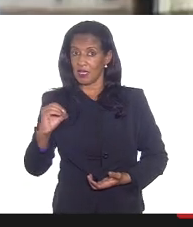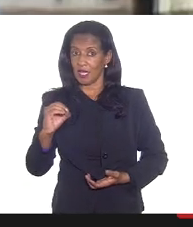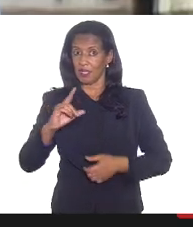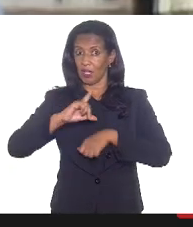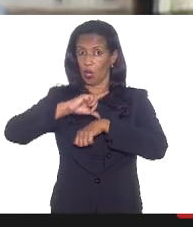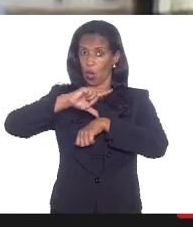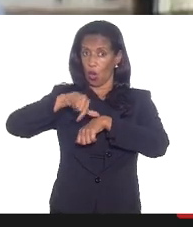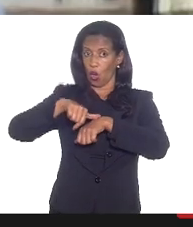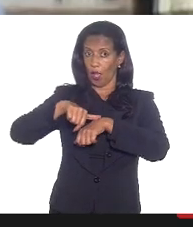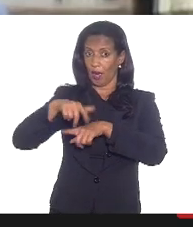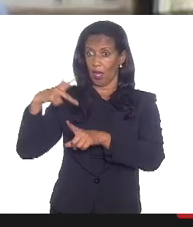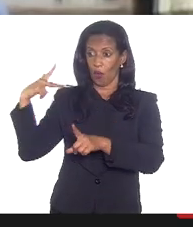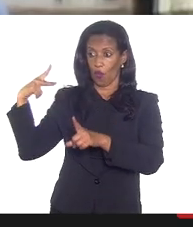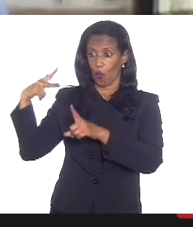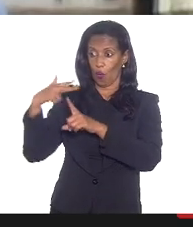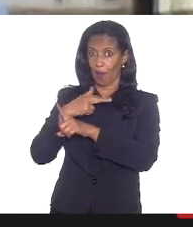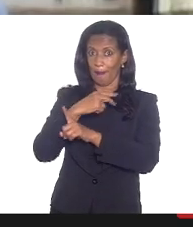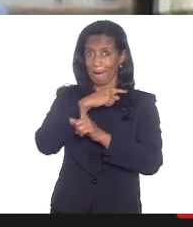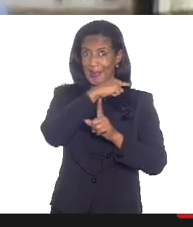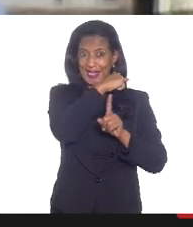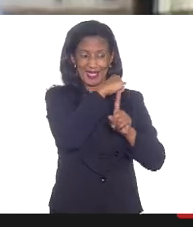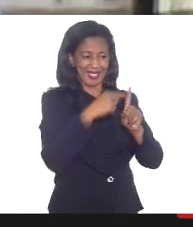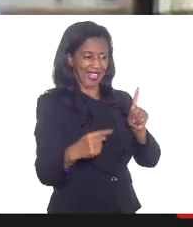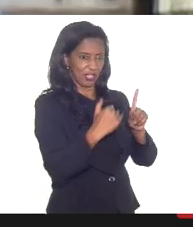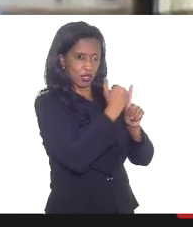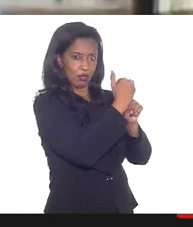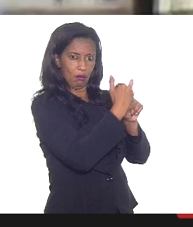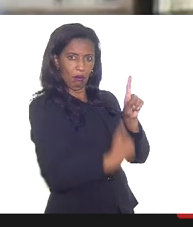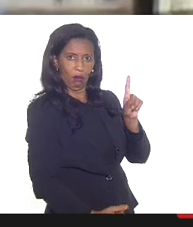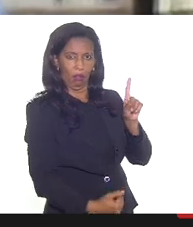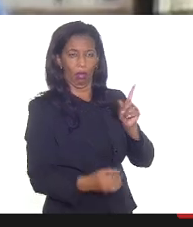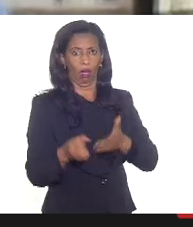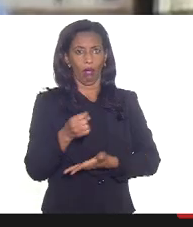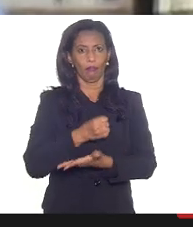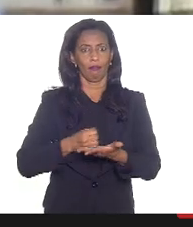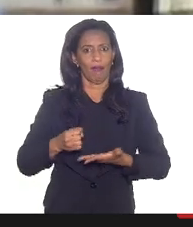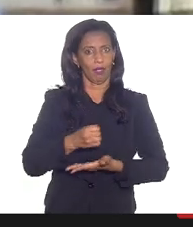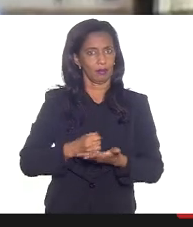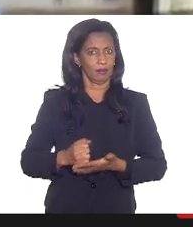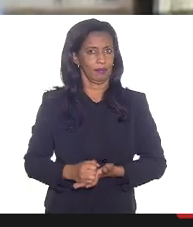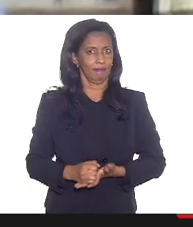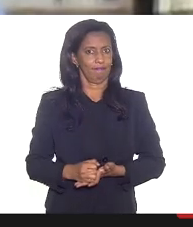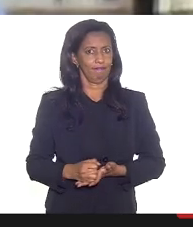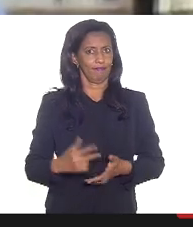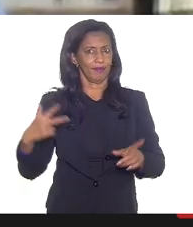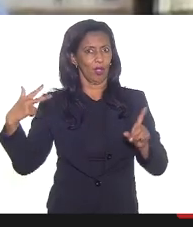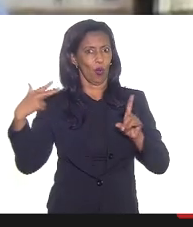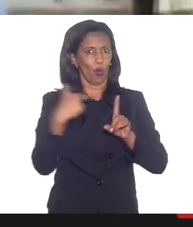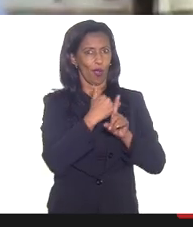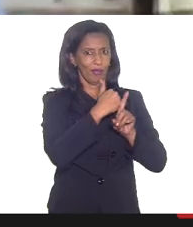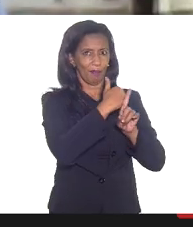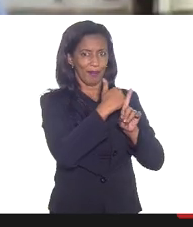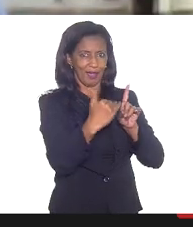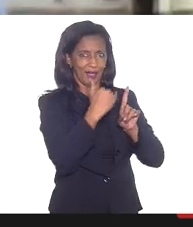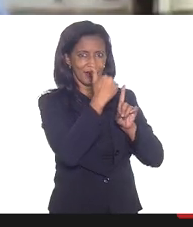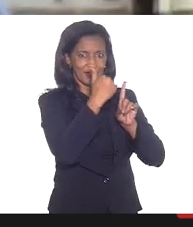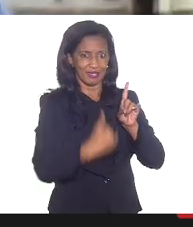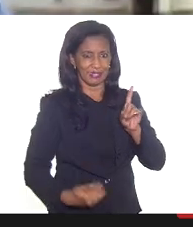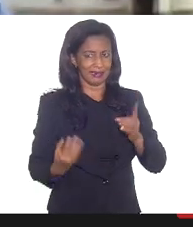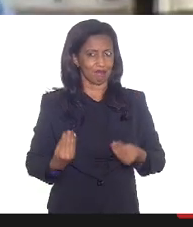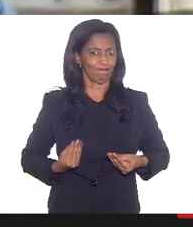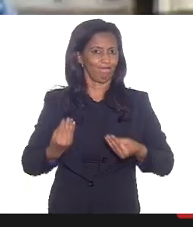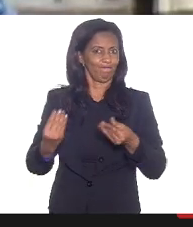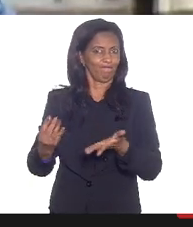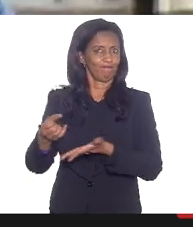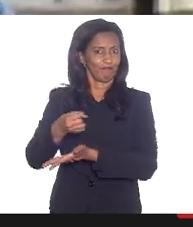cortar pela metade a oferta da base comum. E ao cortar pela metade a oferta